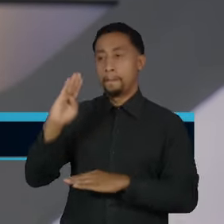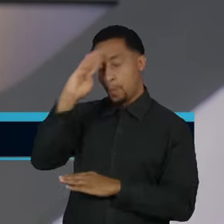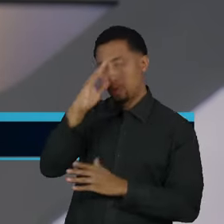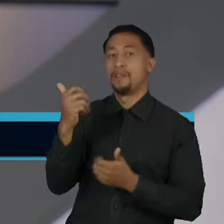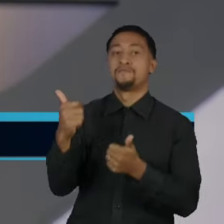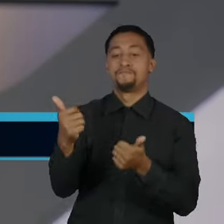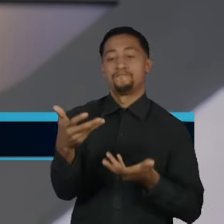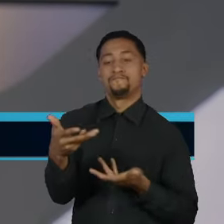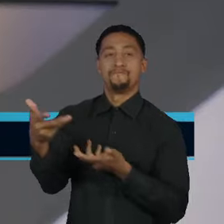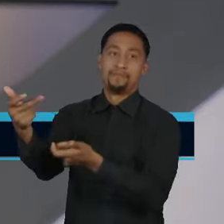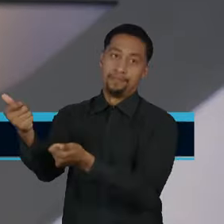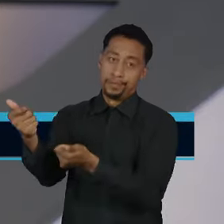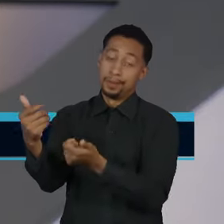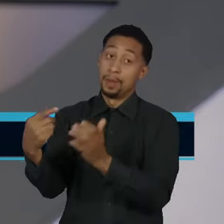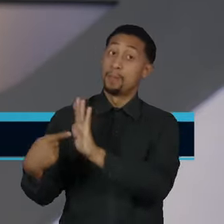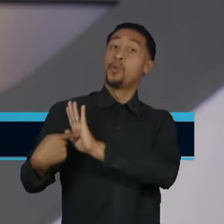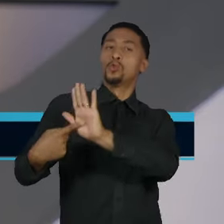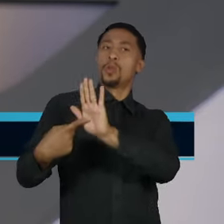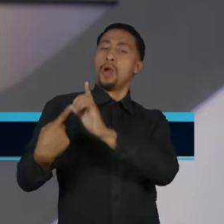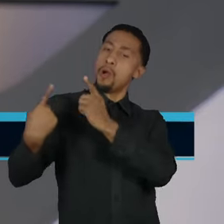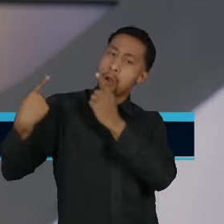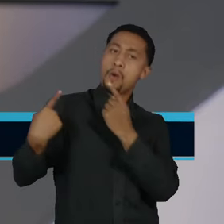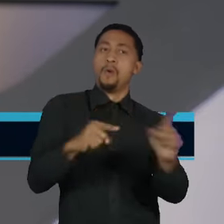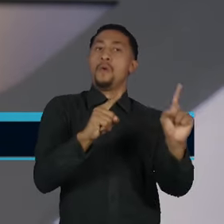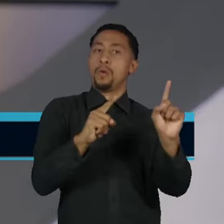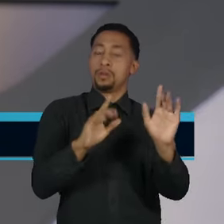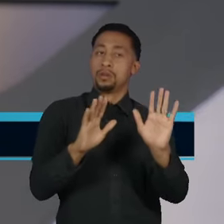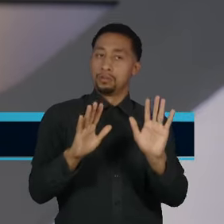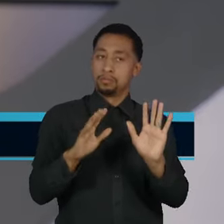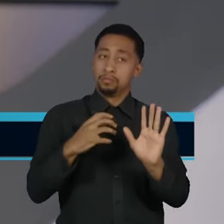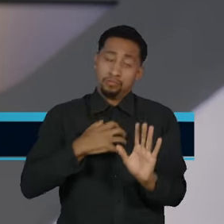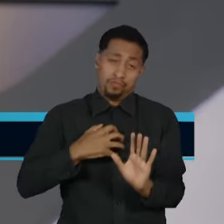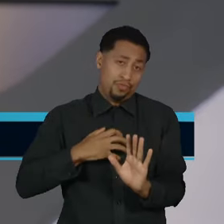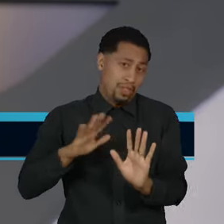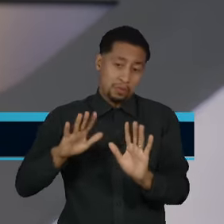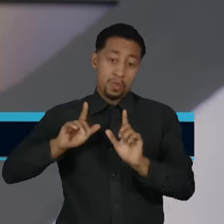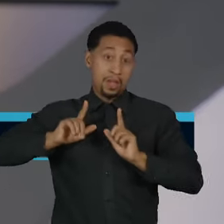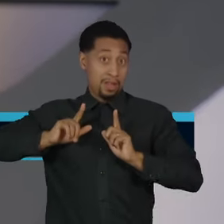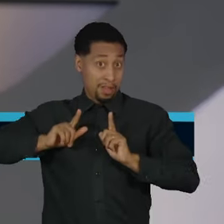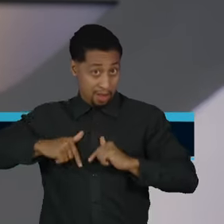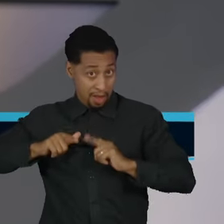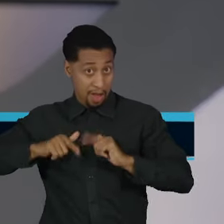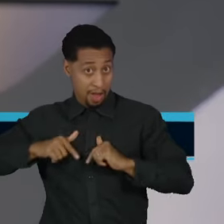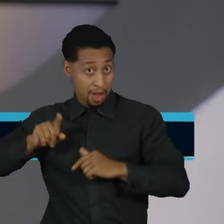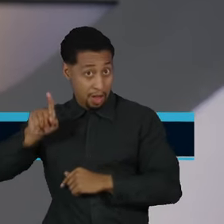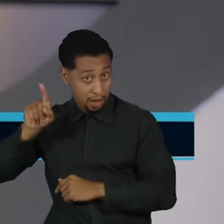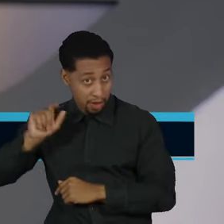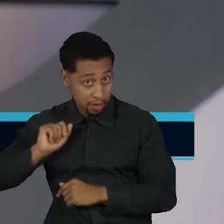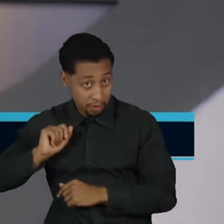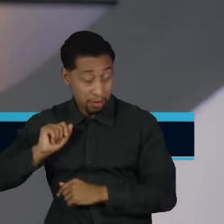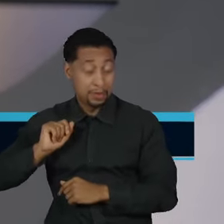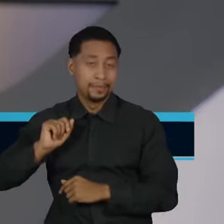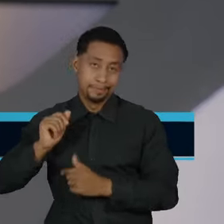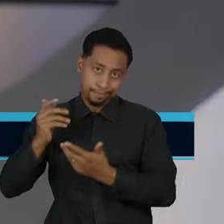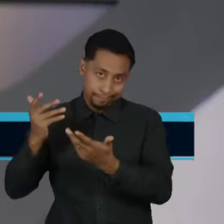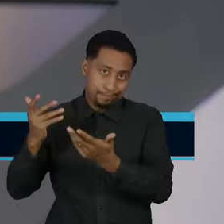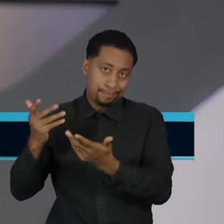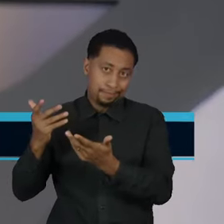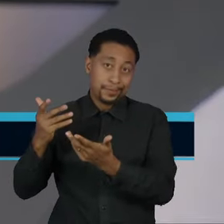contraposição ao governo brasileiro, dizendo que internamente a Israel e especificamente